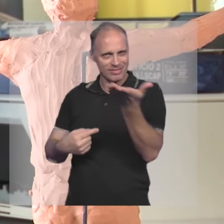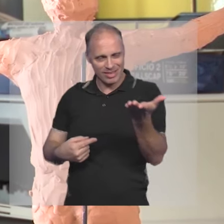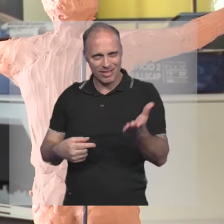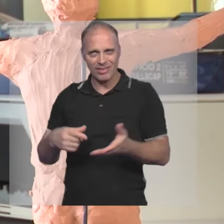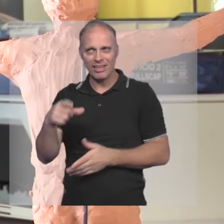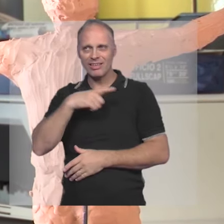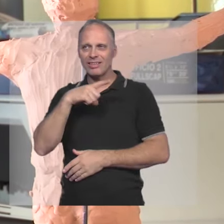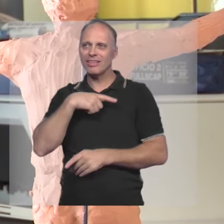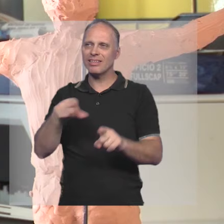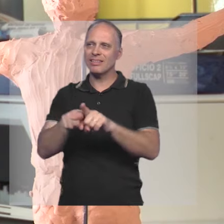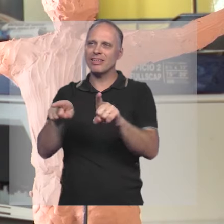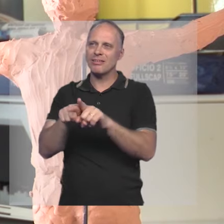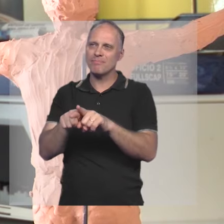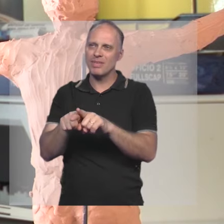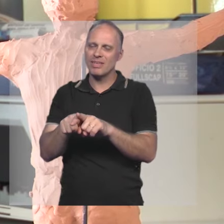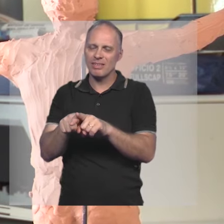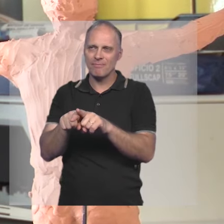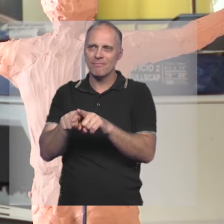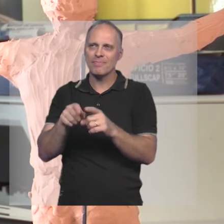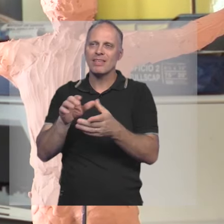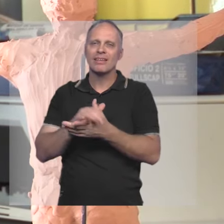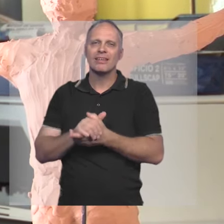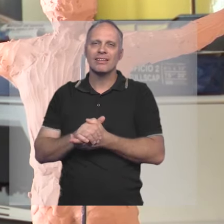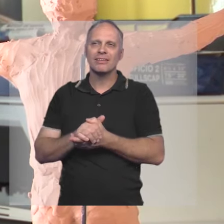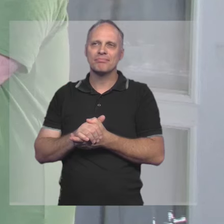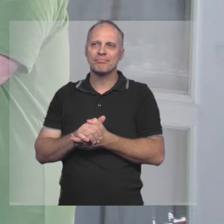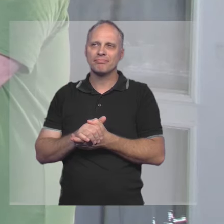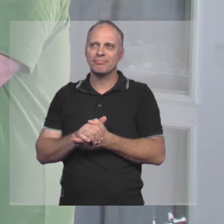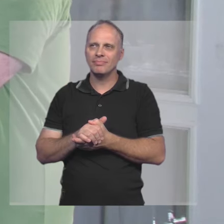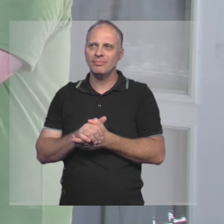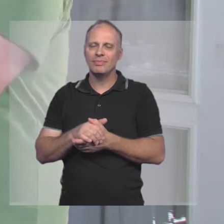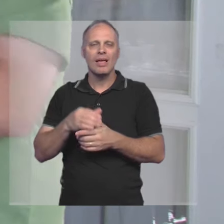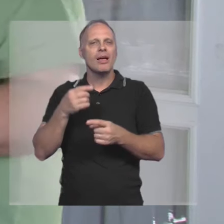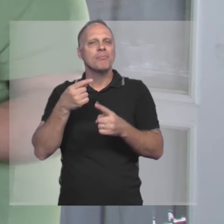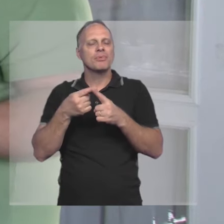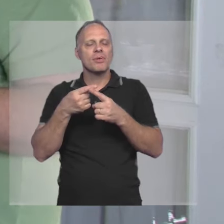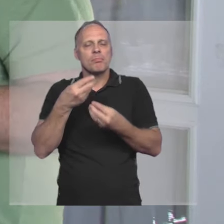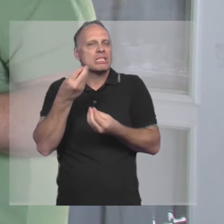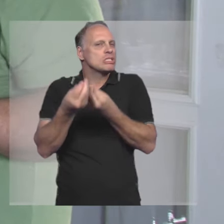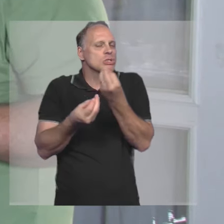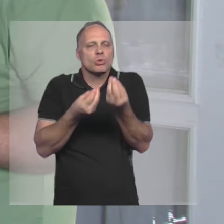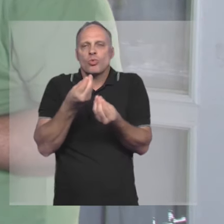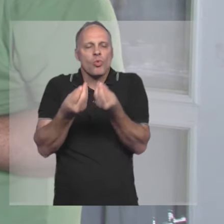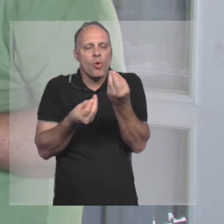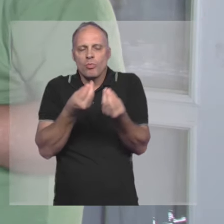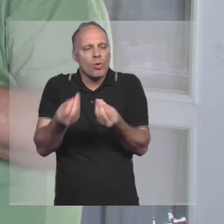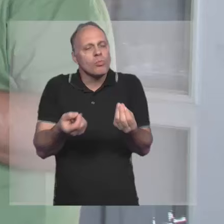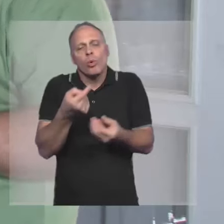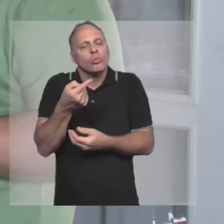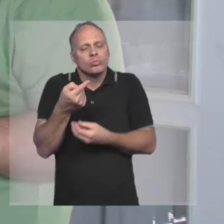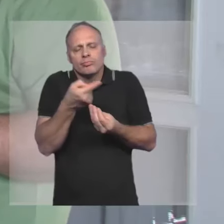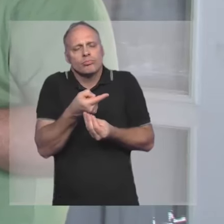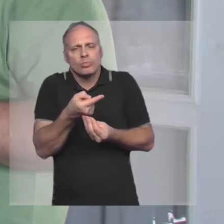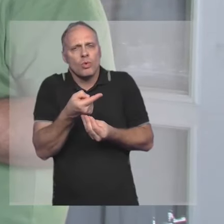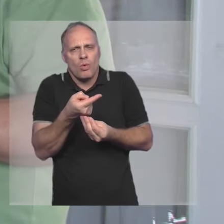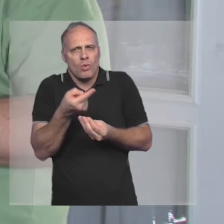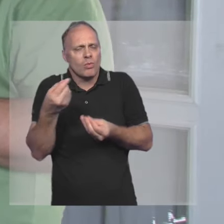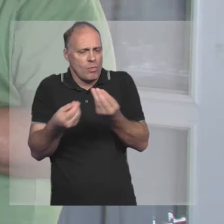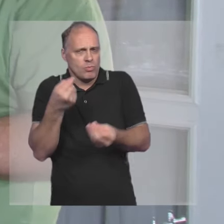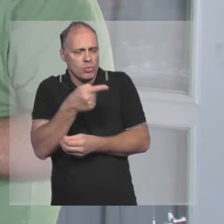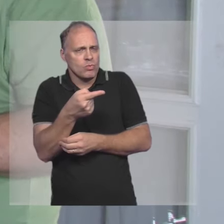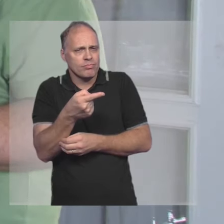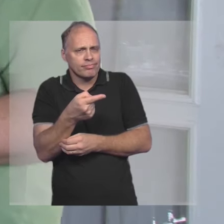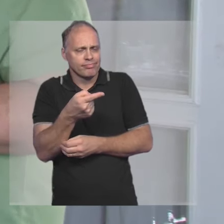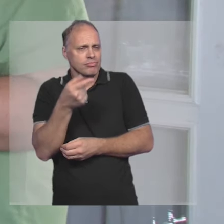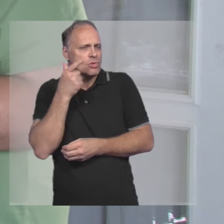Lee da DC Comics. Pois é, mas como é que tu chegou assim, a estabelecer